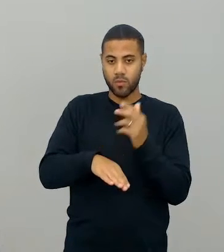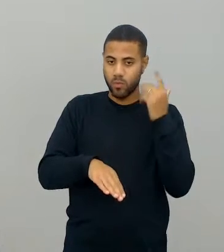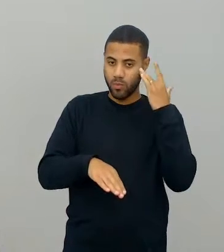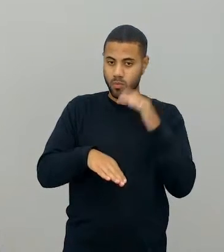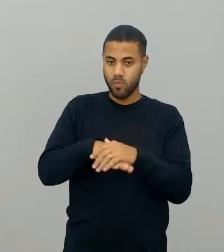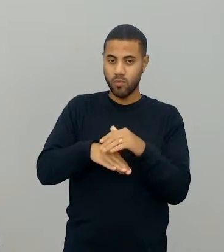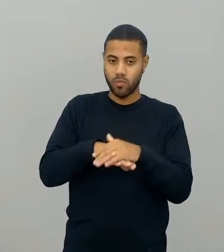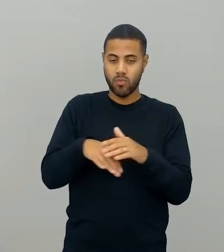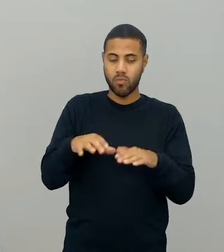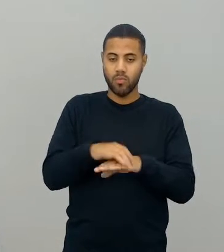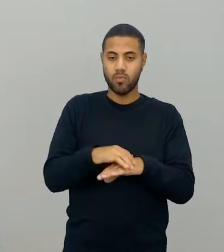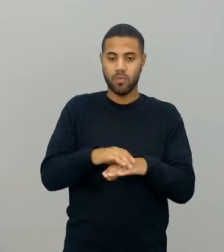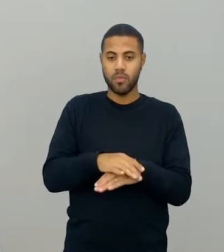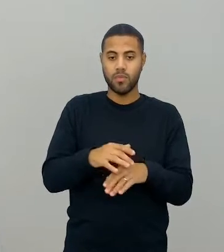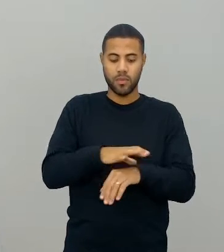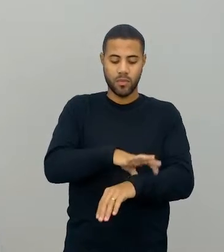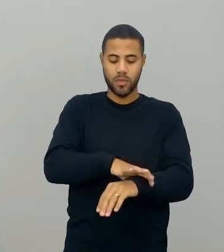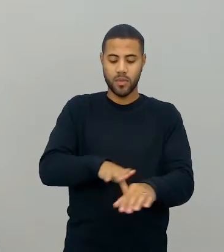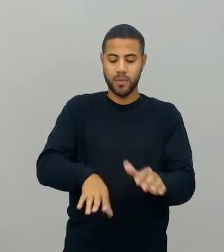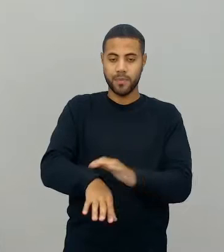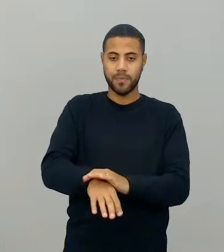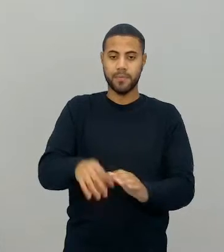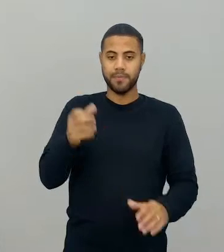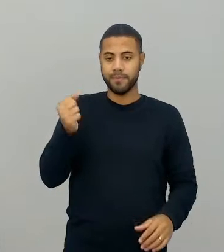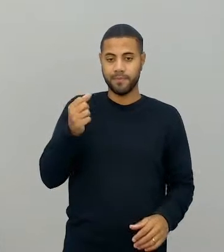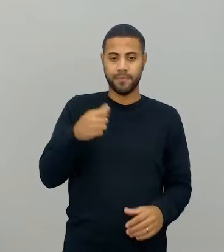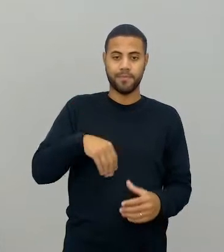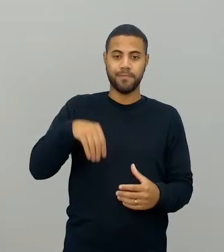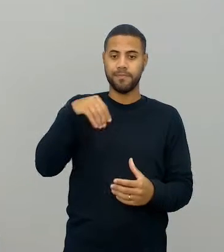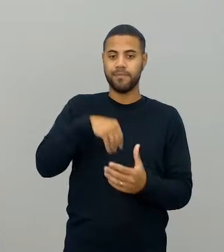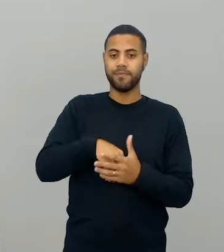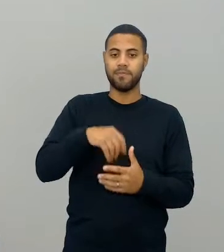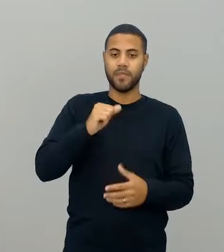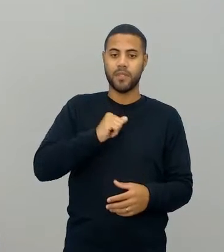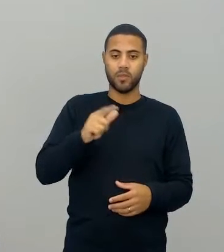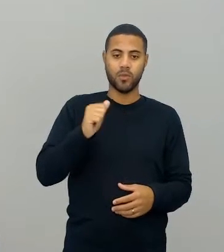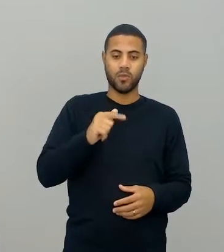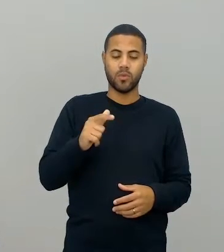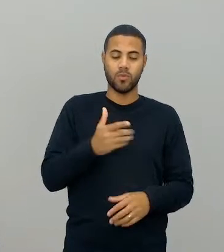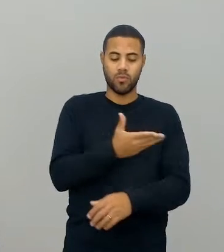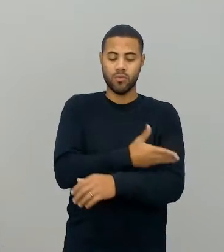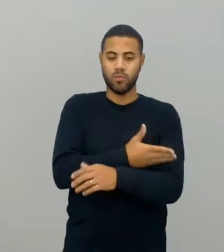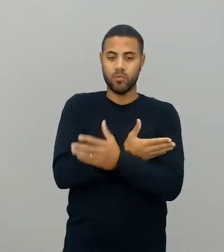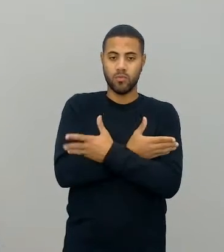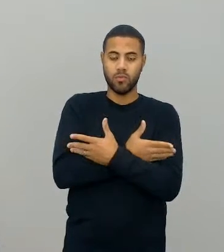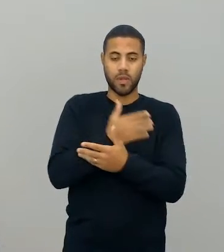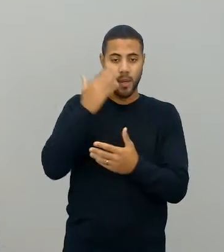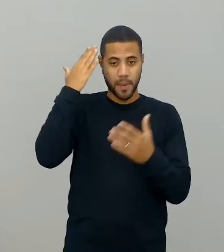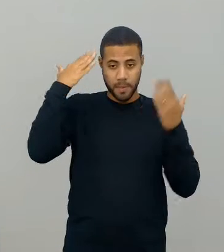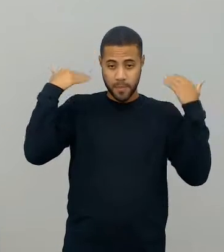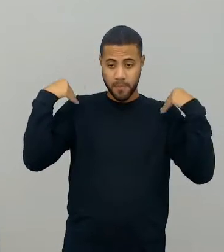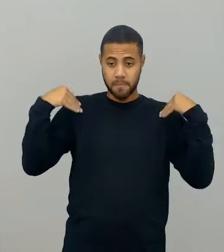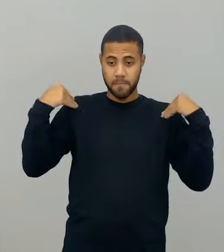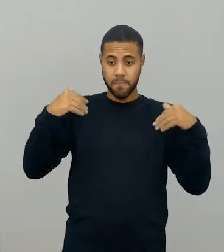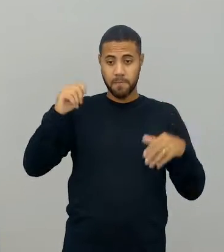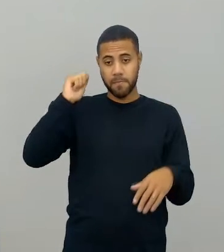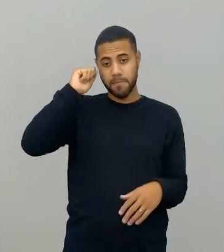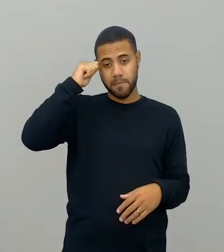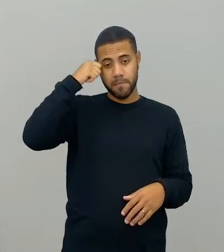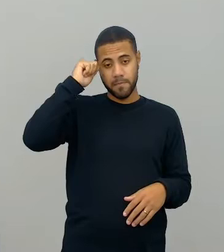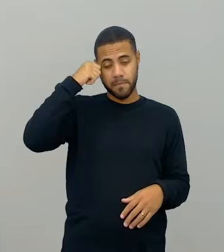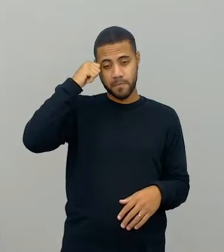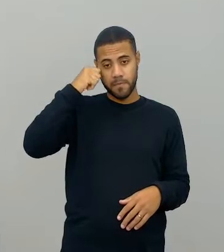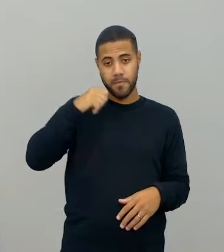uma blusa branca e uma camiseta azul. Meus cabelos são pretos, eu tenho